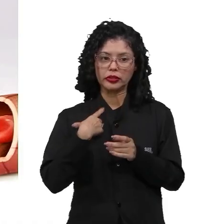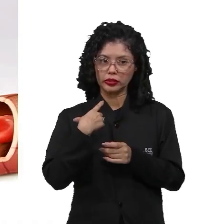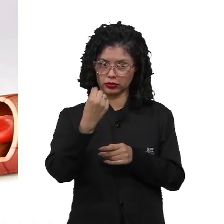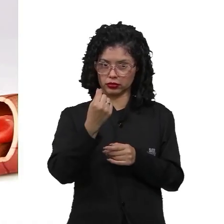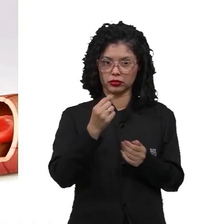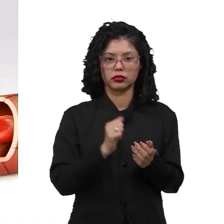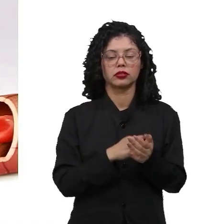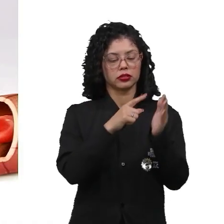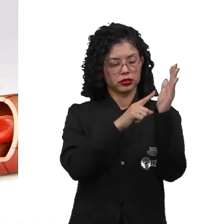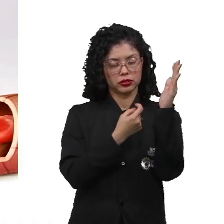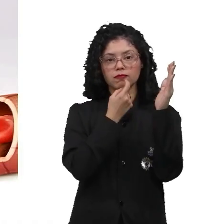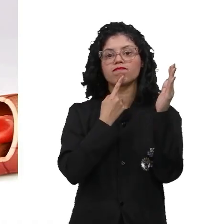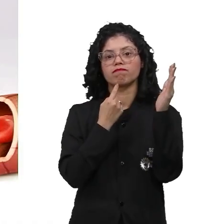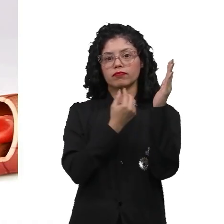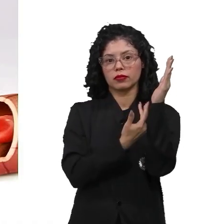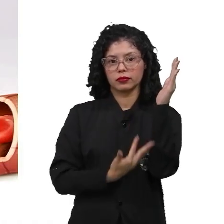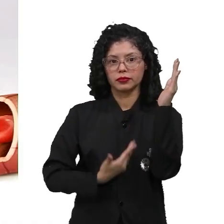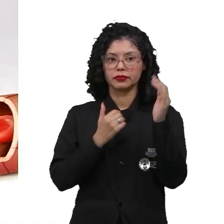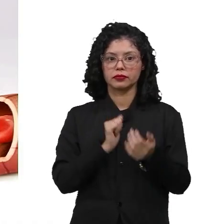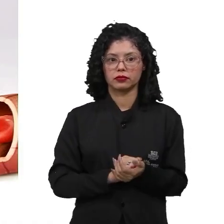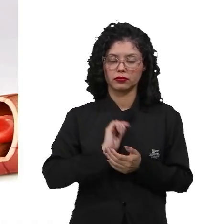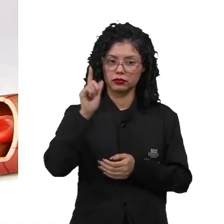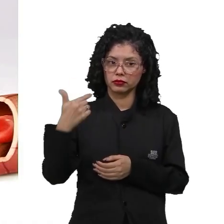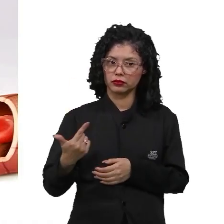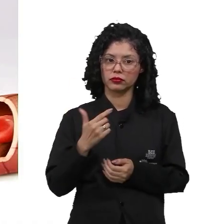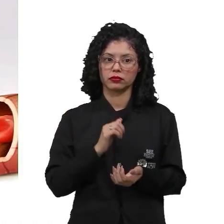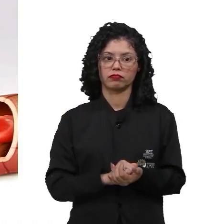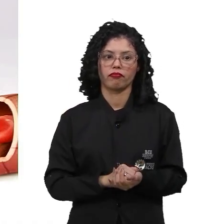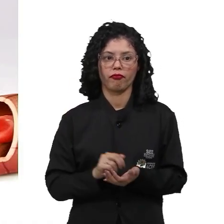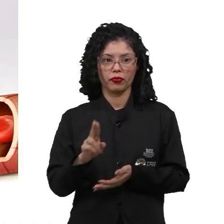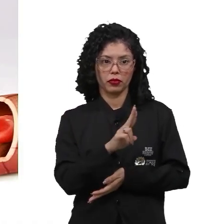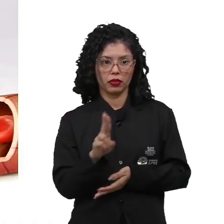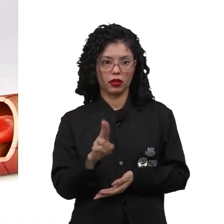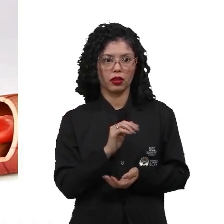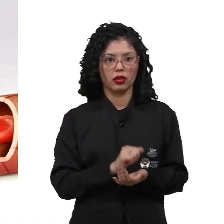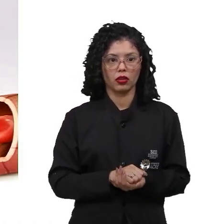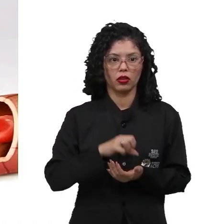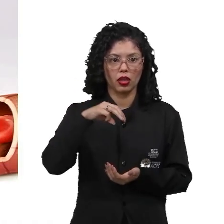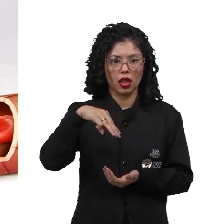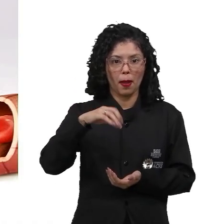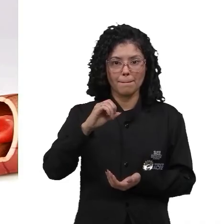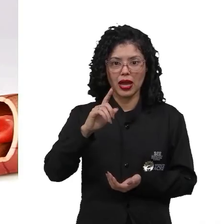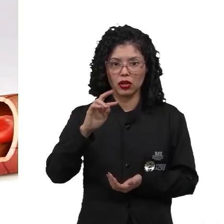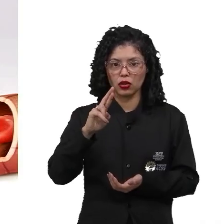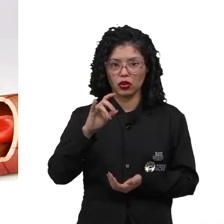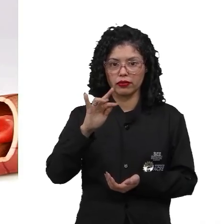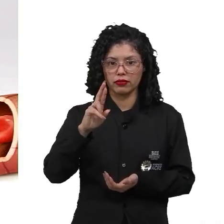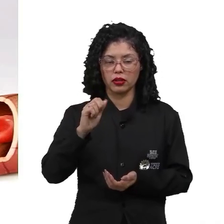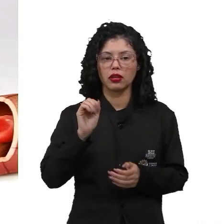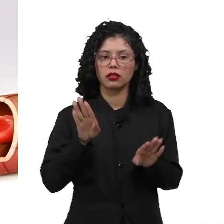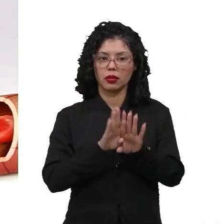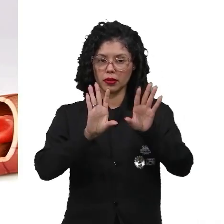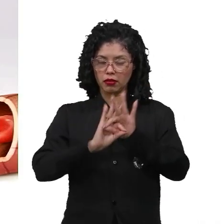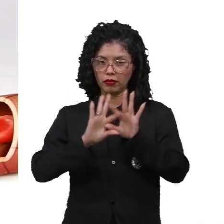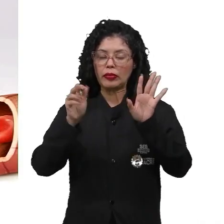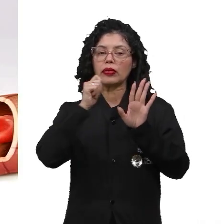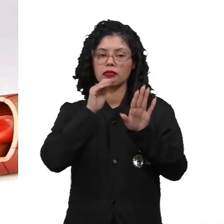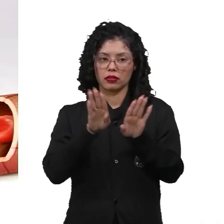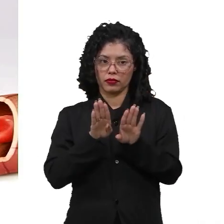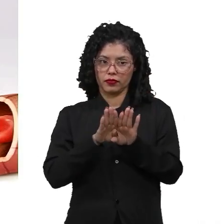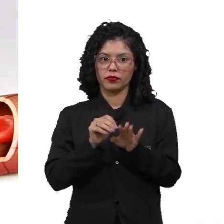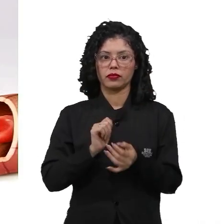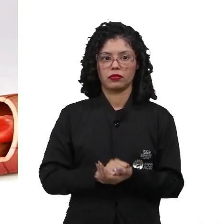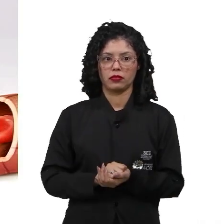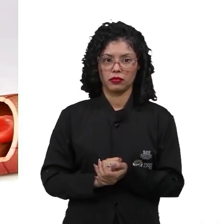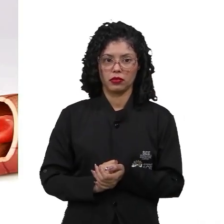ali da corrente sanguínea, ele passa a ter uma outra denominação, que é o macrófago. Né? Então, ele também vai liberar citocinas, vão liberar